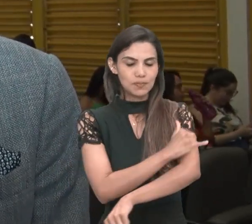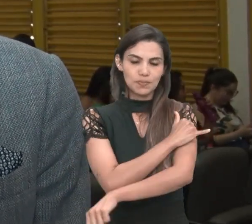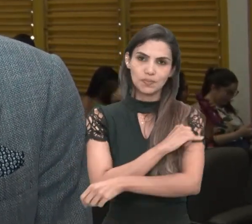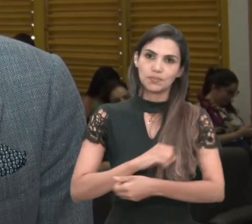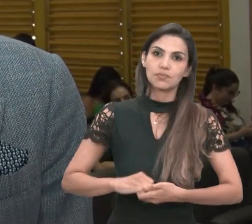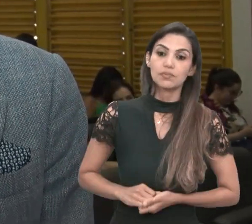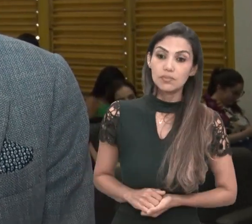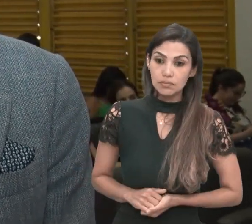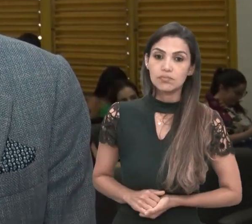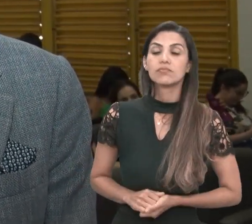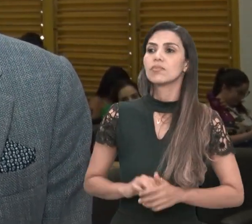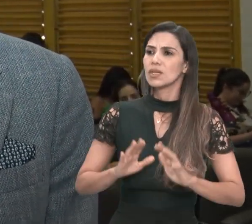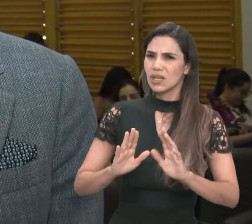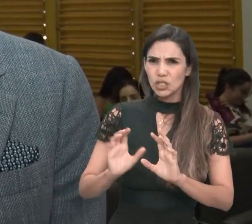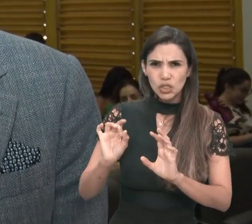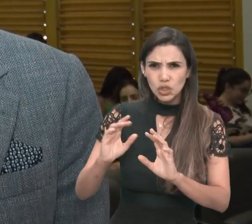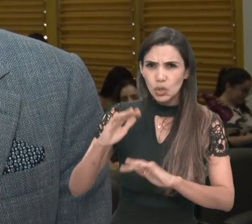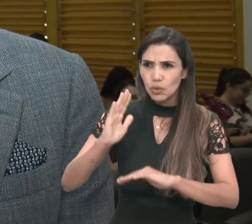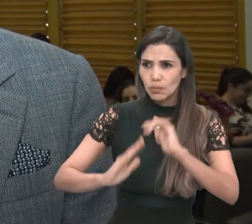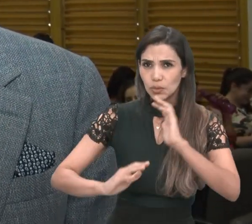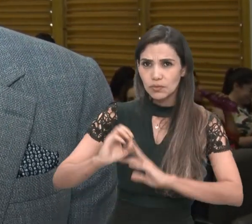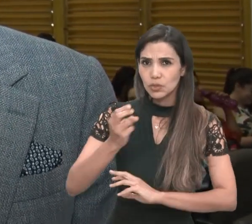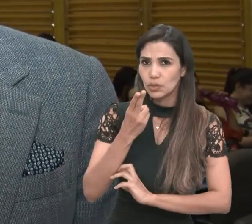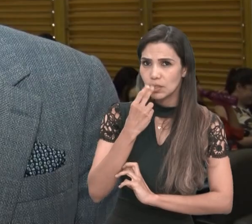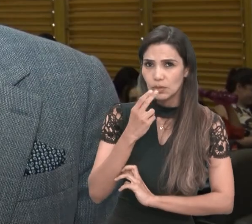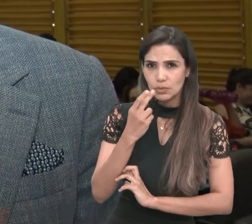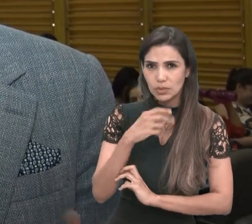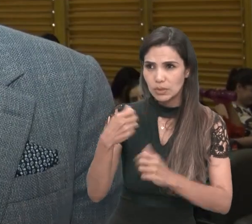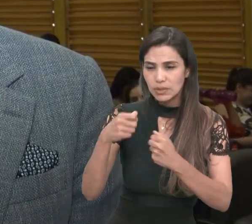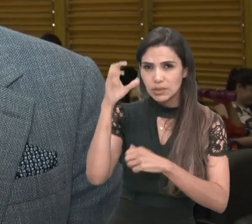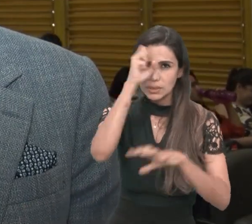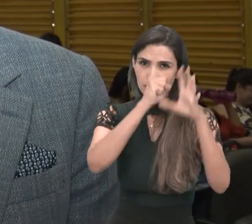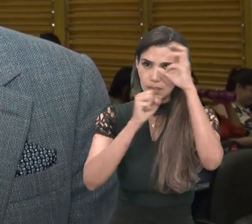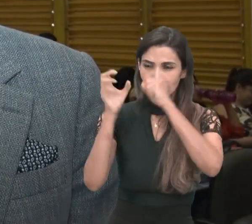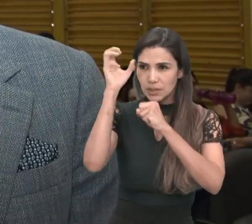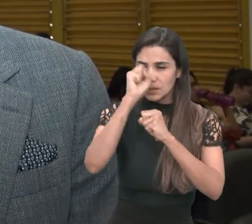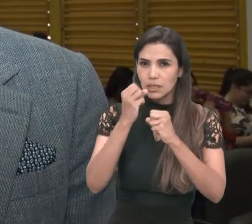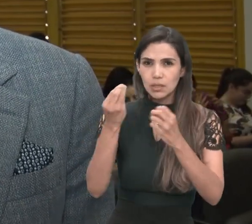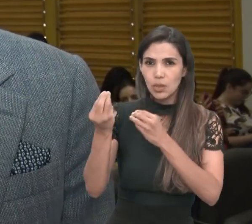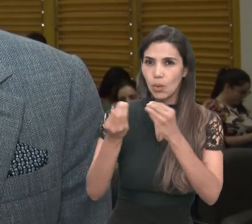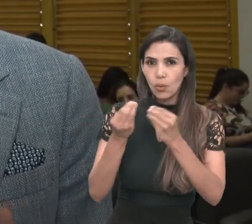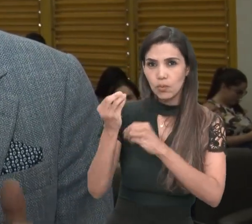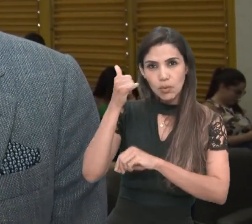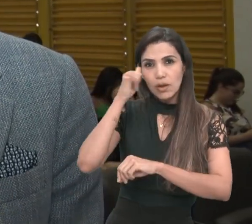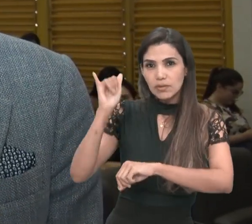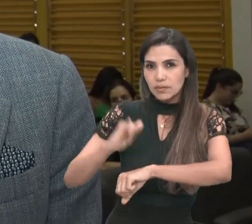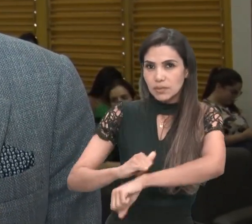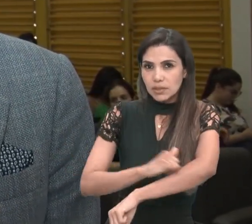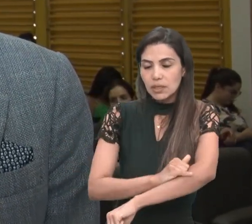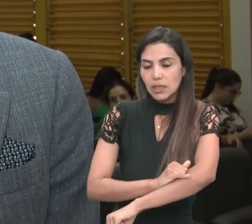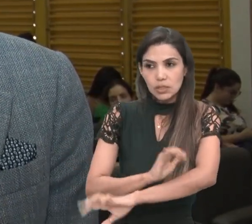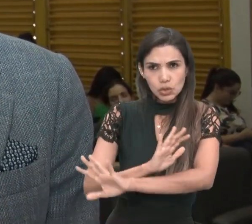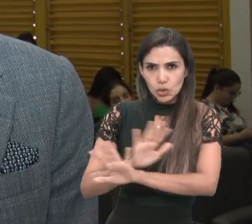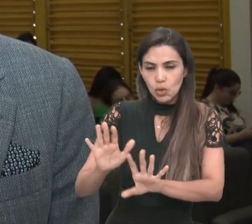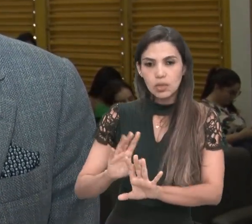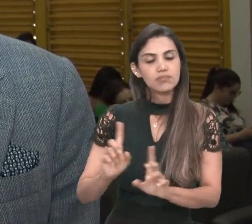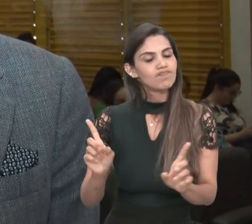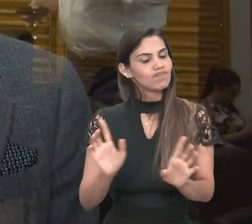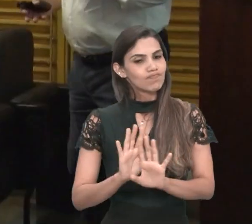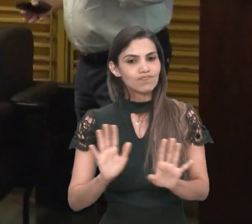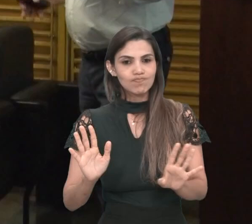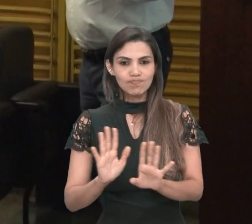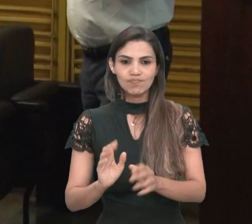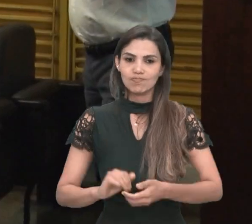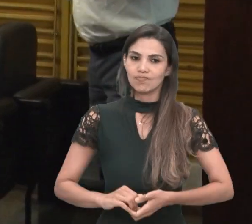Não apenas nutricionistas devem ser ensinados sobre essa possibilidade de reduzir a obesidade,